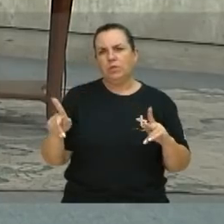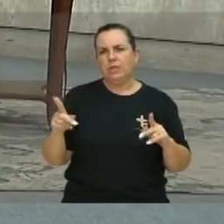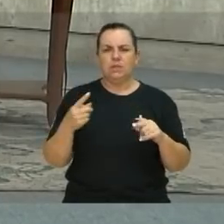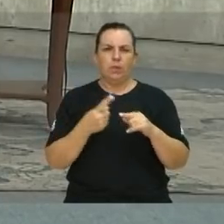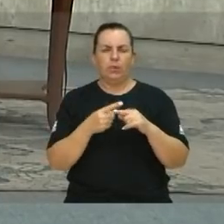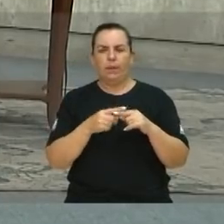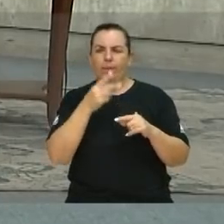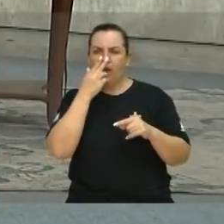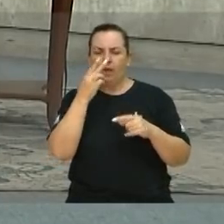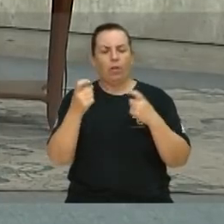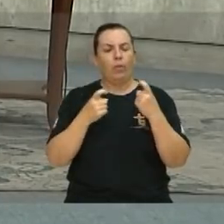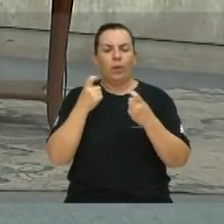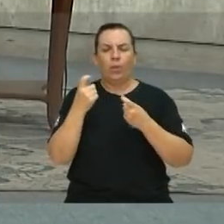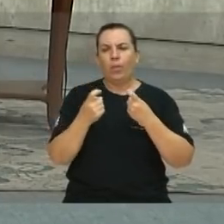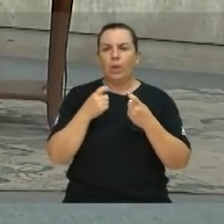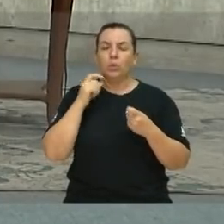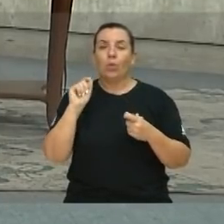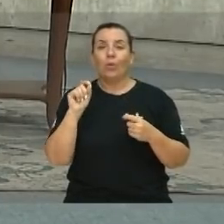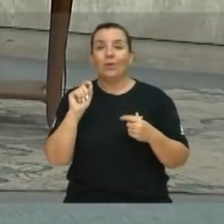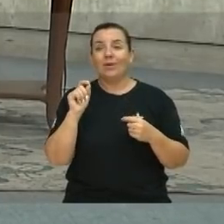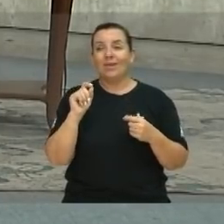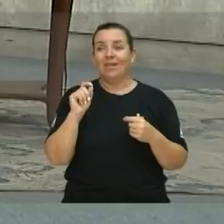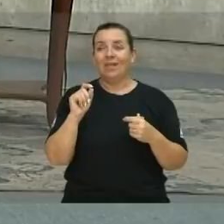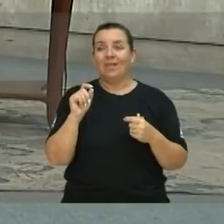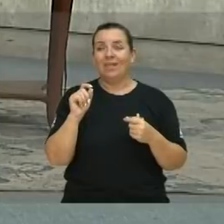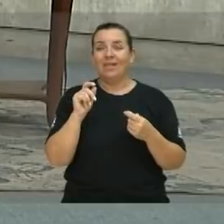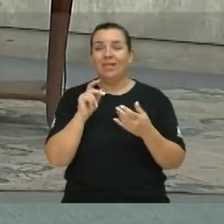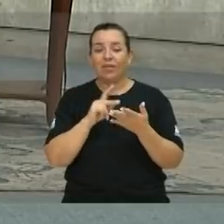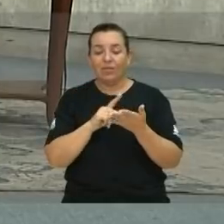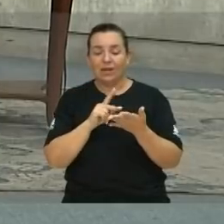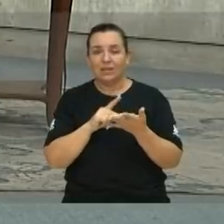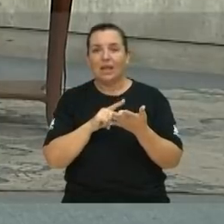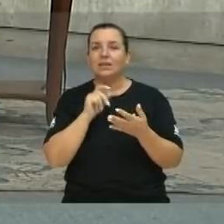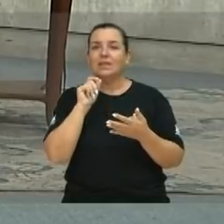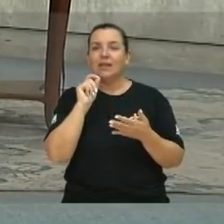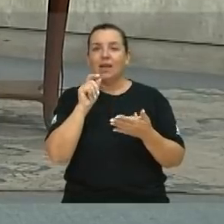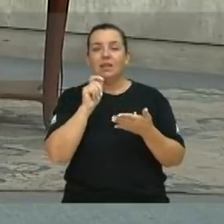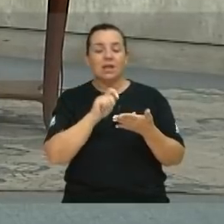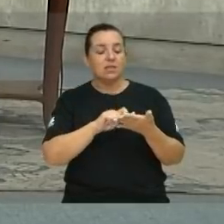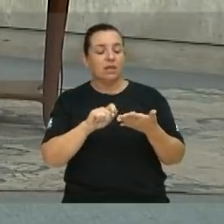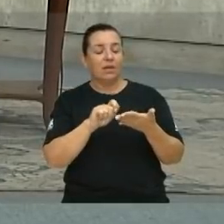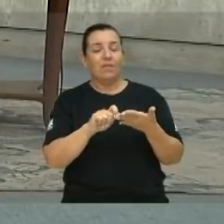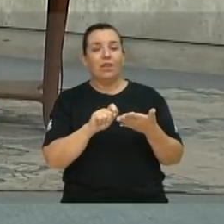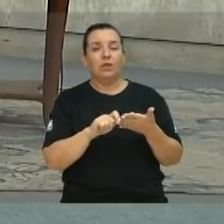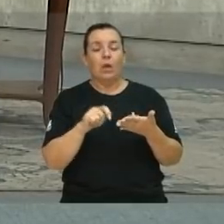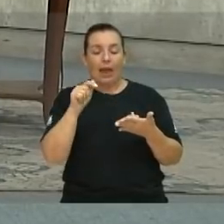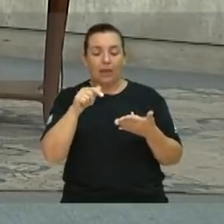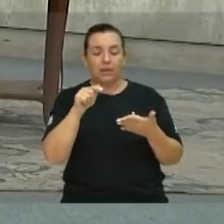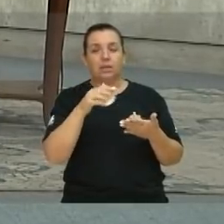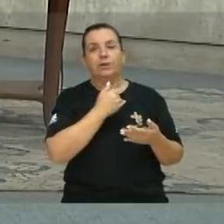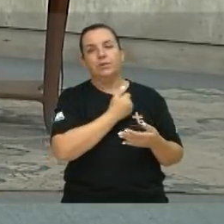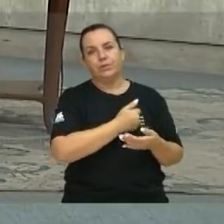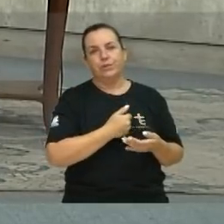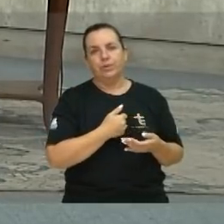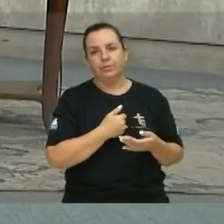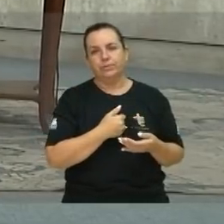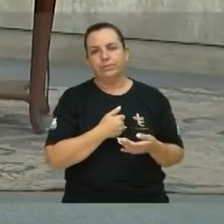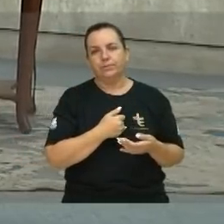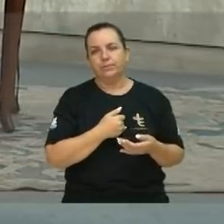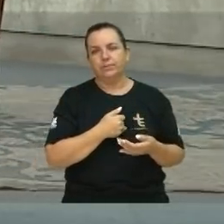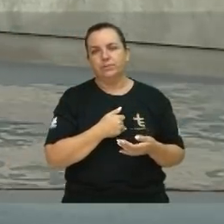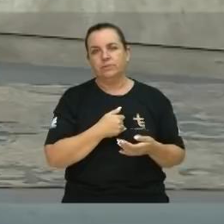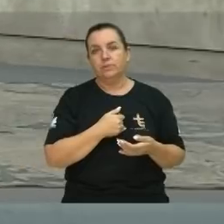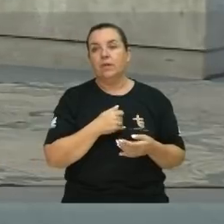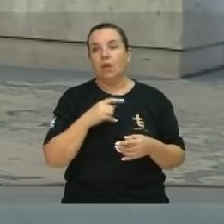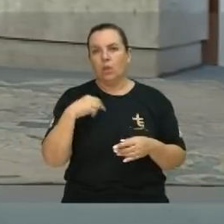parece não se preocupar muito com o que o autor o redator e naquilo caso o evangelista quis